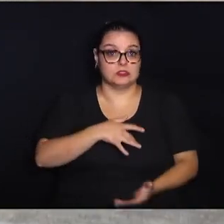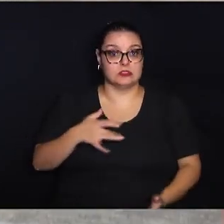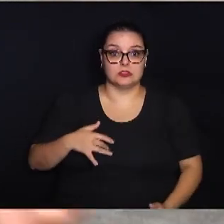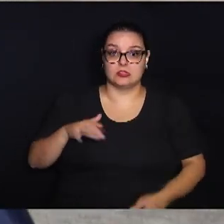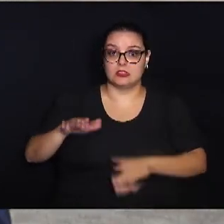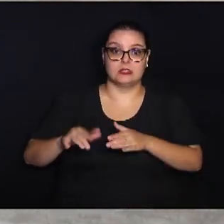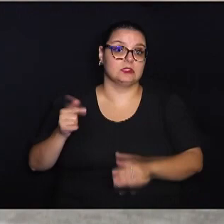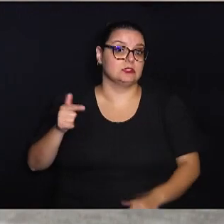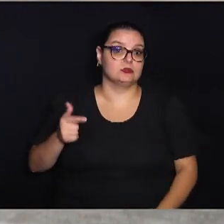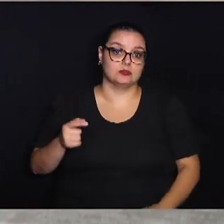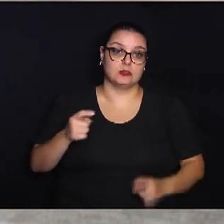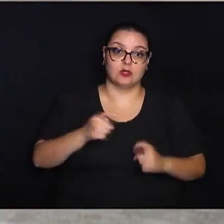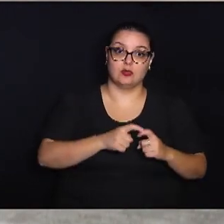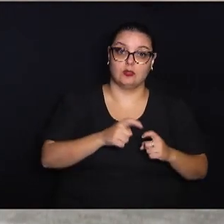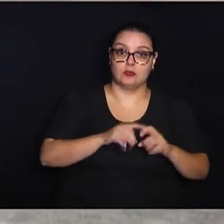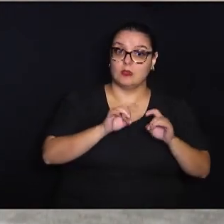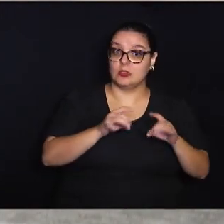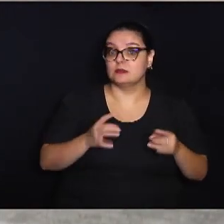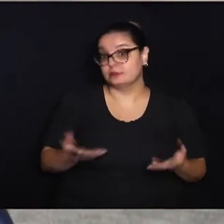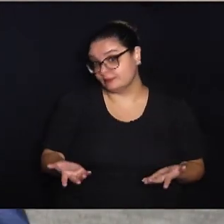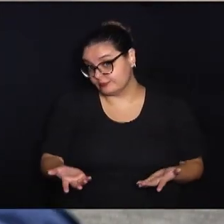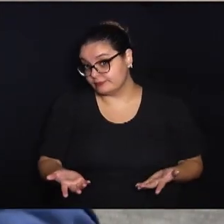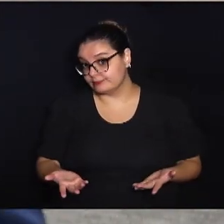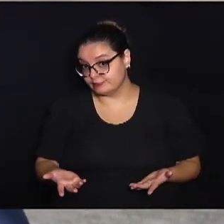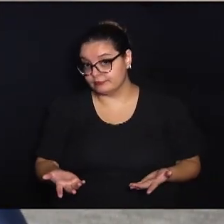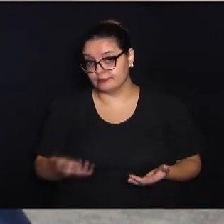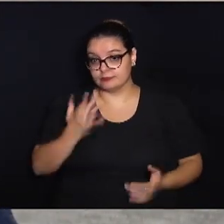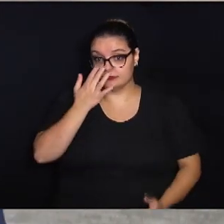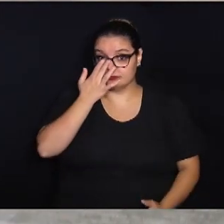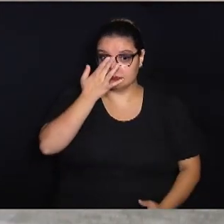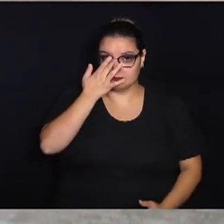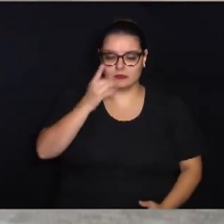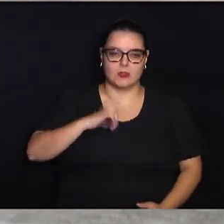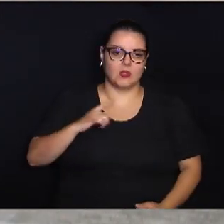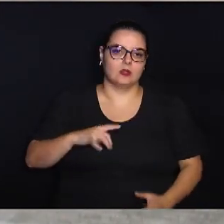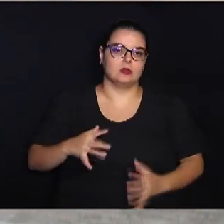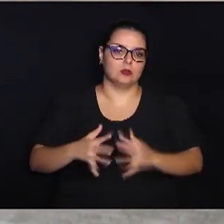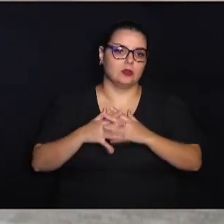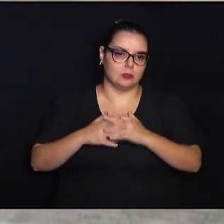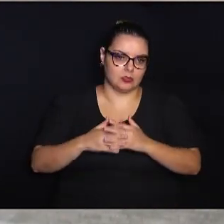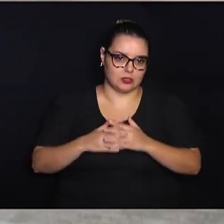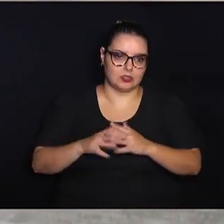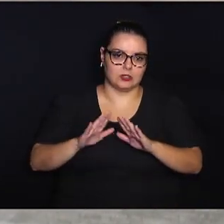não tem aquele médico especialista. Então está causando muita confusão. Então o meu